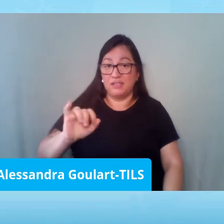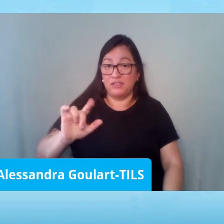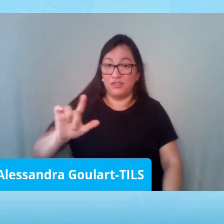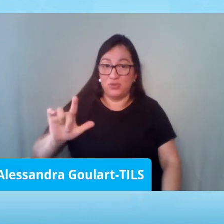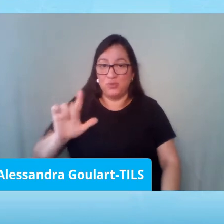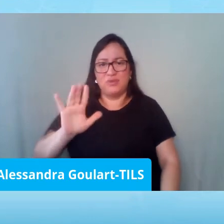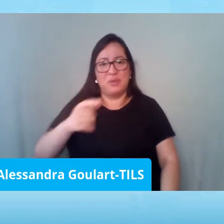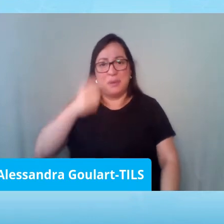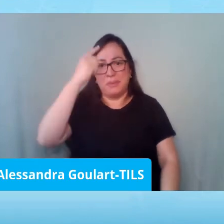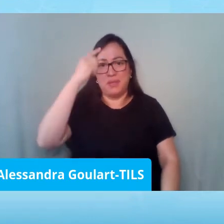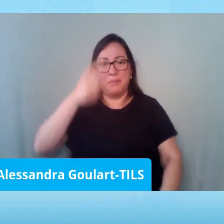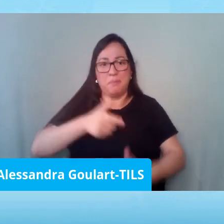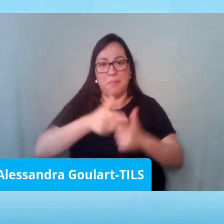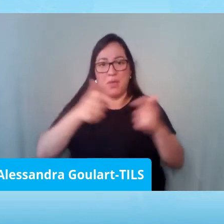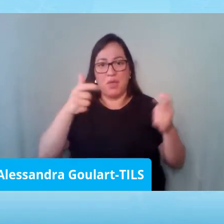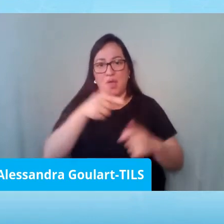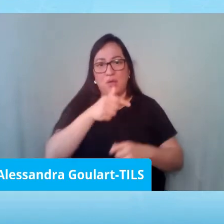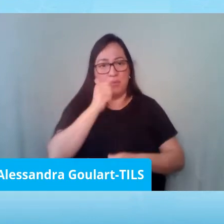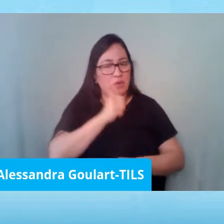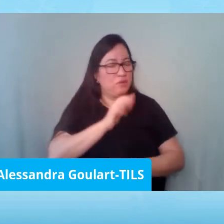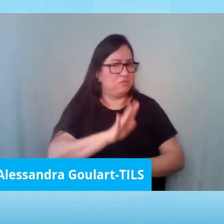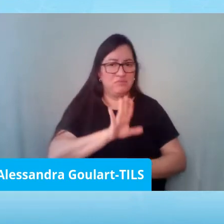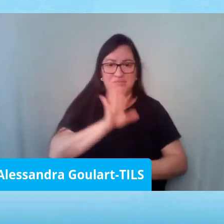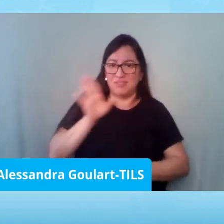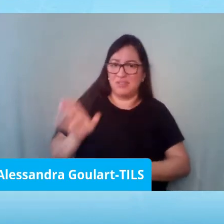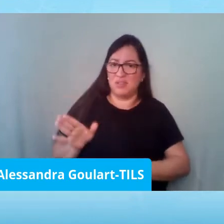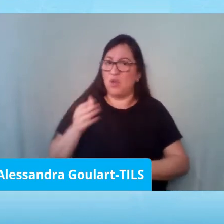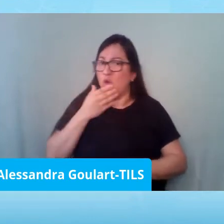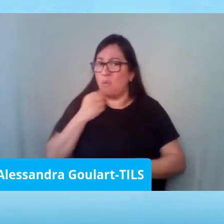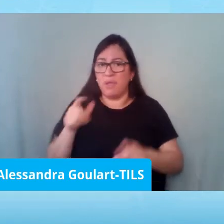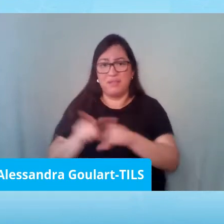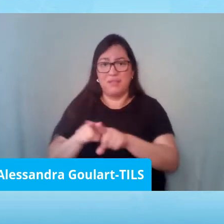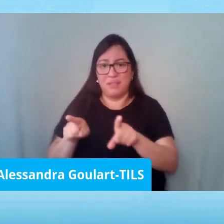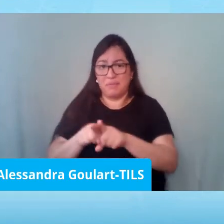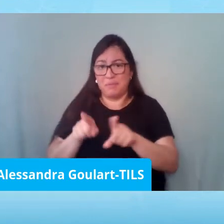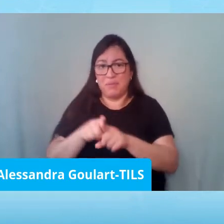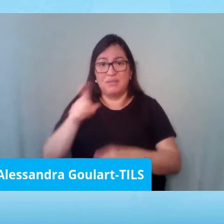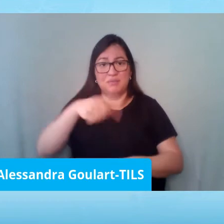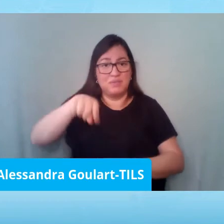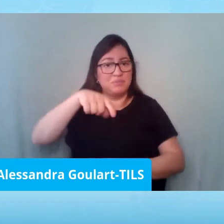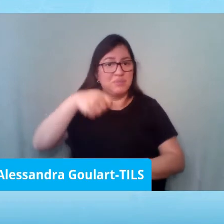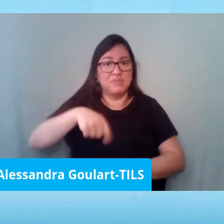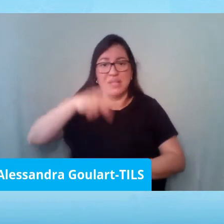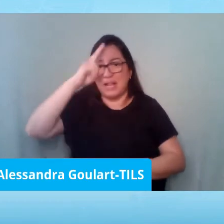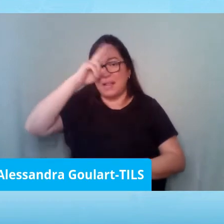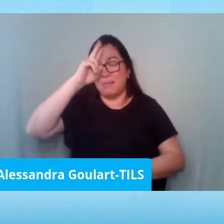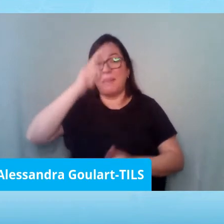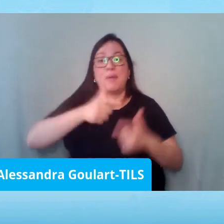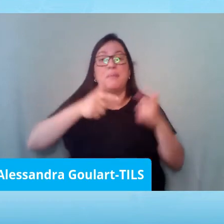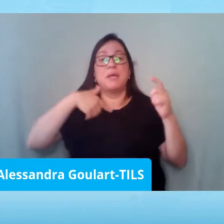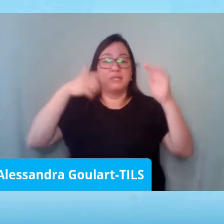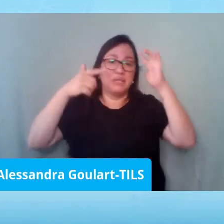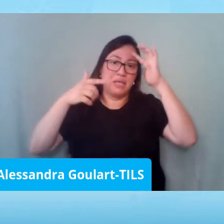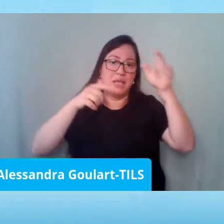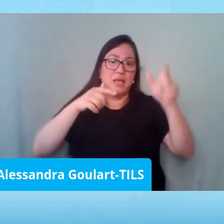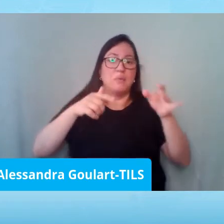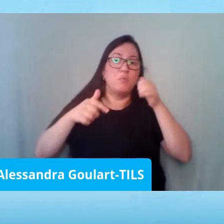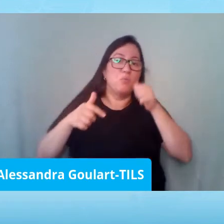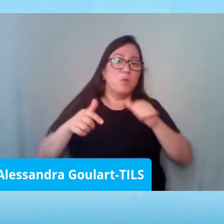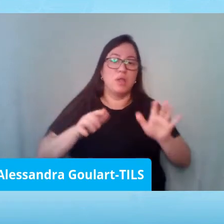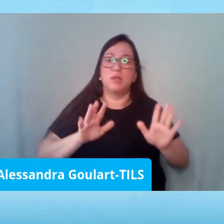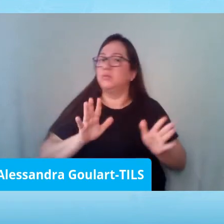as pessoas em idade fértil. Então, a gente tem que sempre lembrar, e vocês, visitadores PINs e acessos, falarem da oferta de